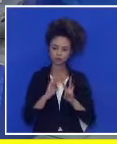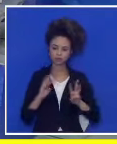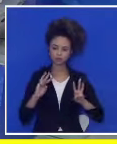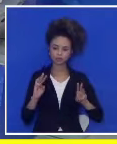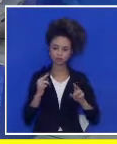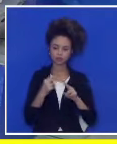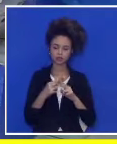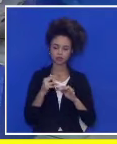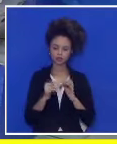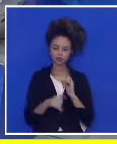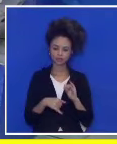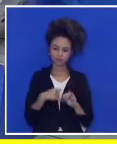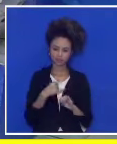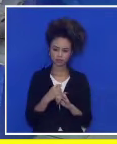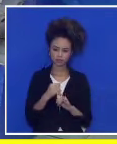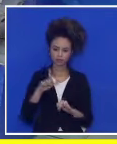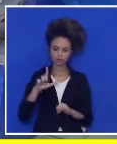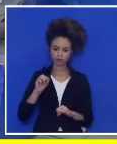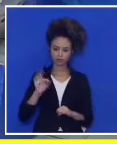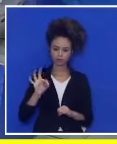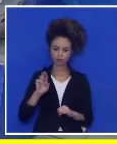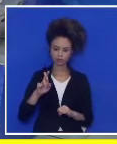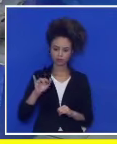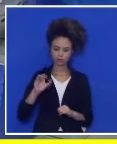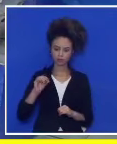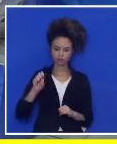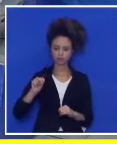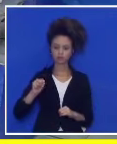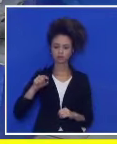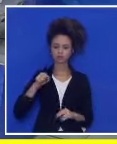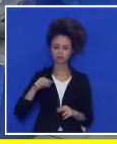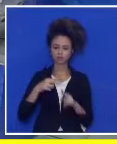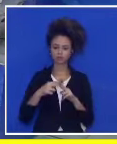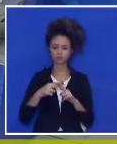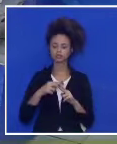publicados na página da Caixa na internet. loterias.caixa.gov.br